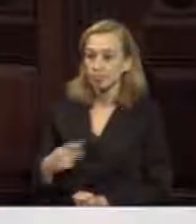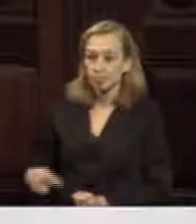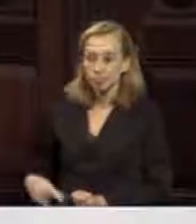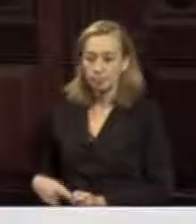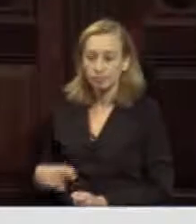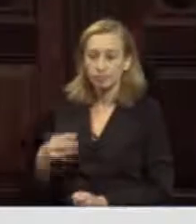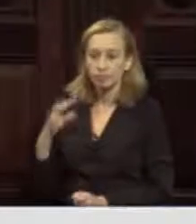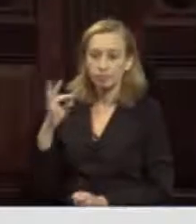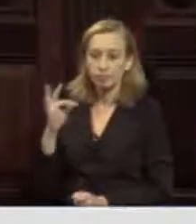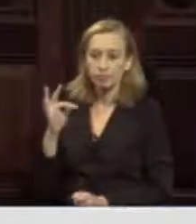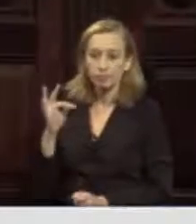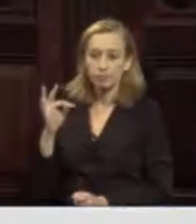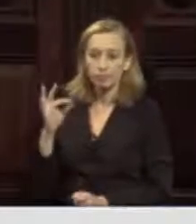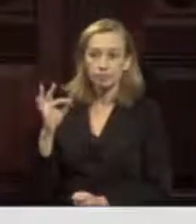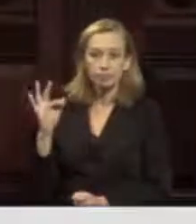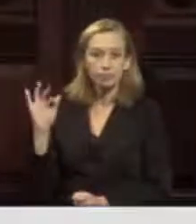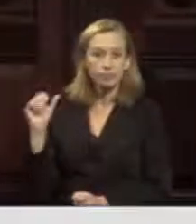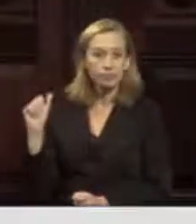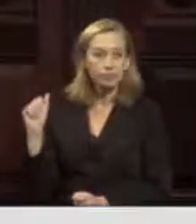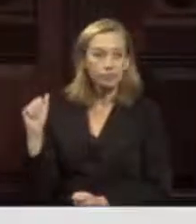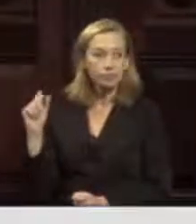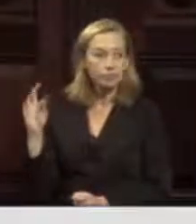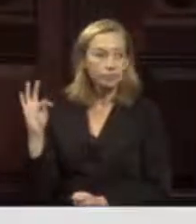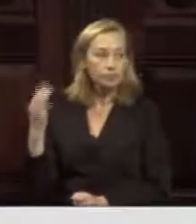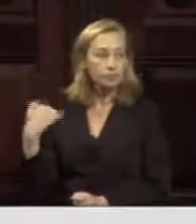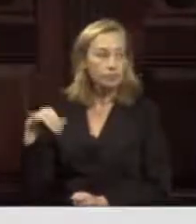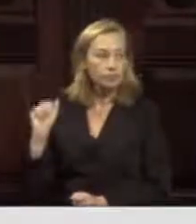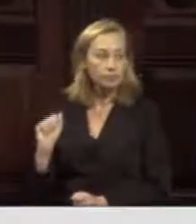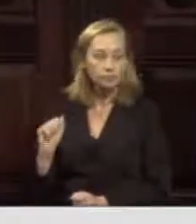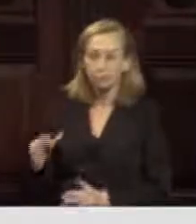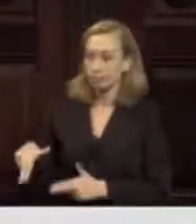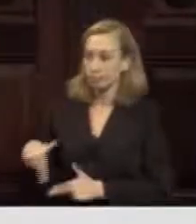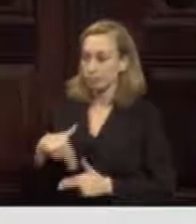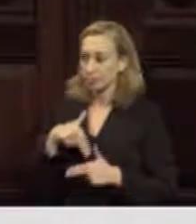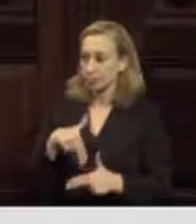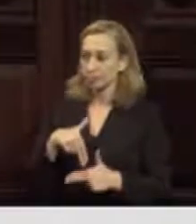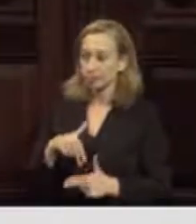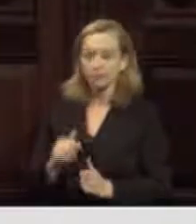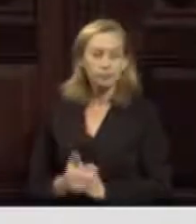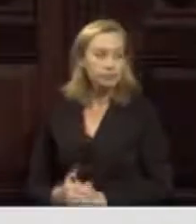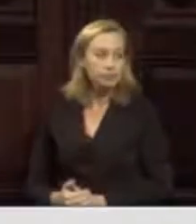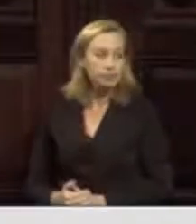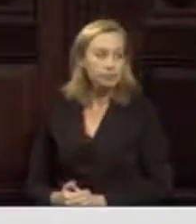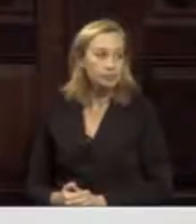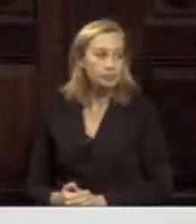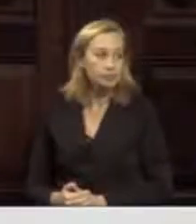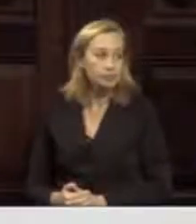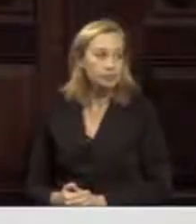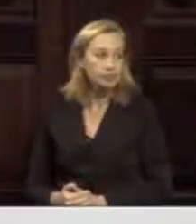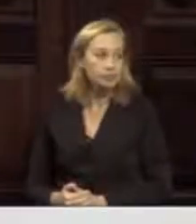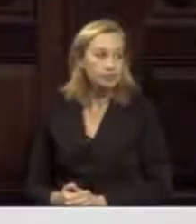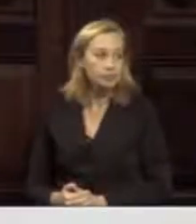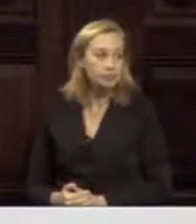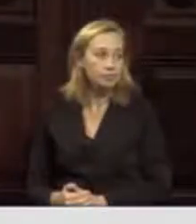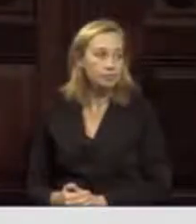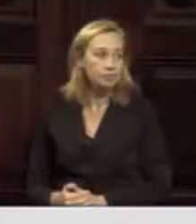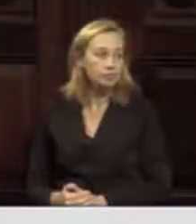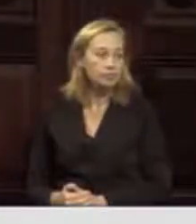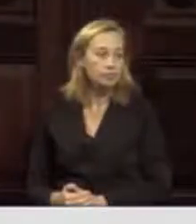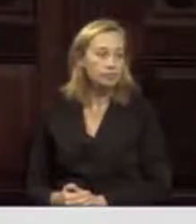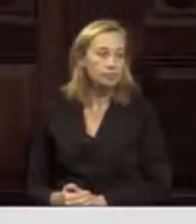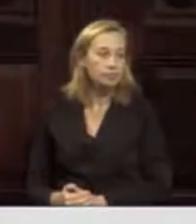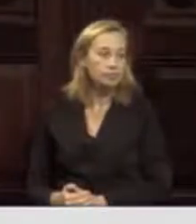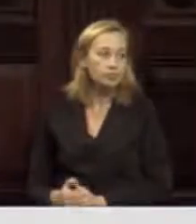subo aqui à tribuna do Parlamento, primeiramente para prestar uma homenagem aos 3 PMs que